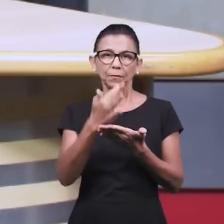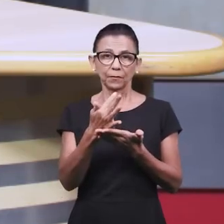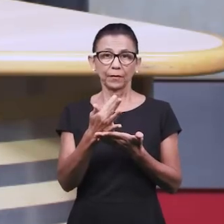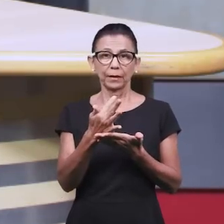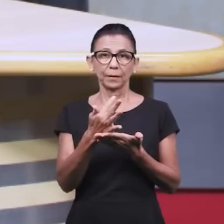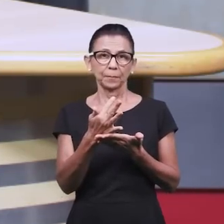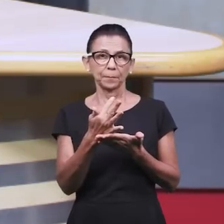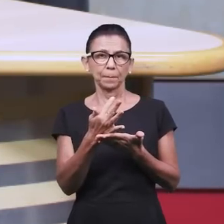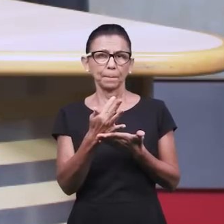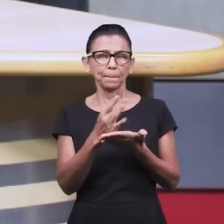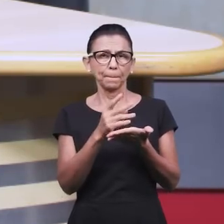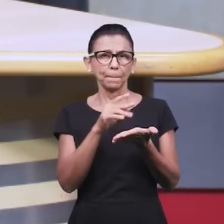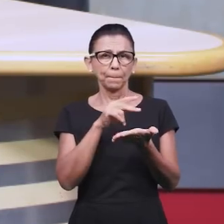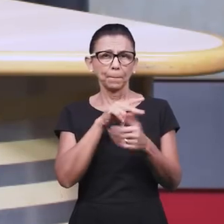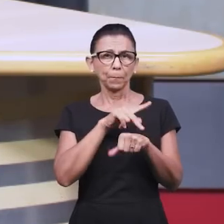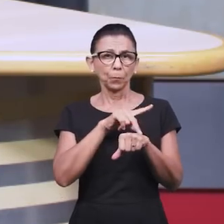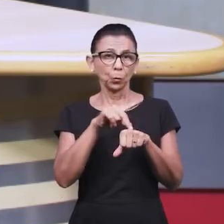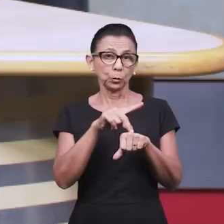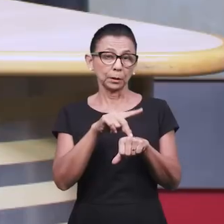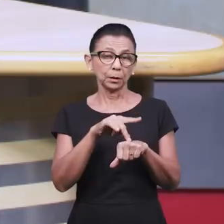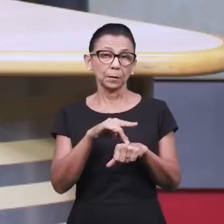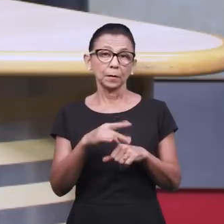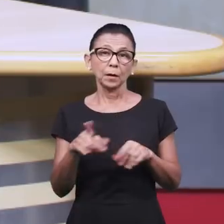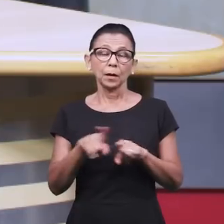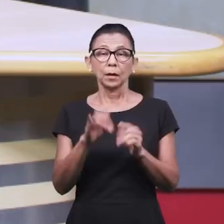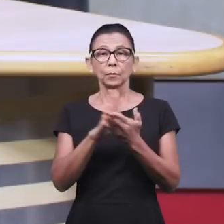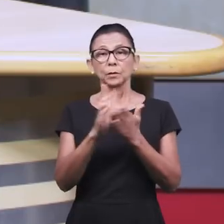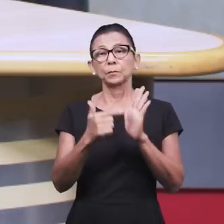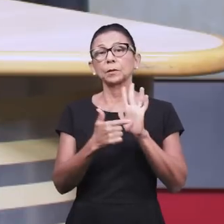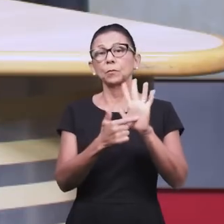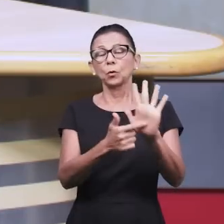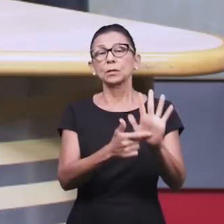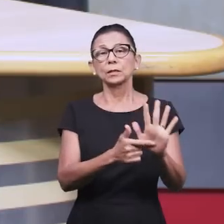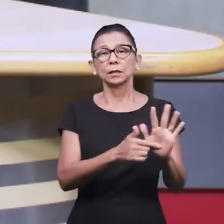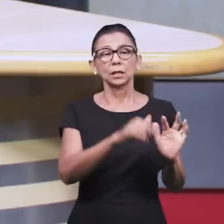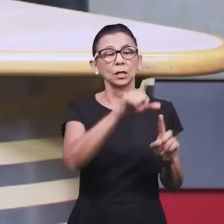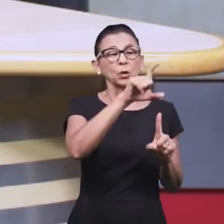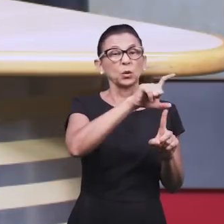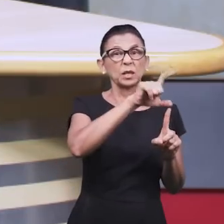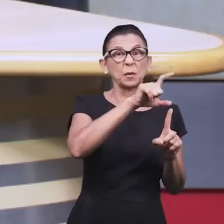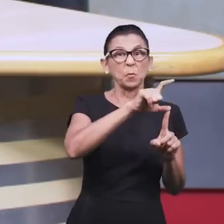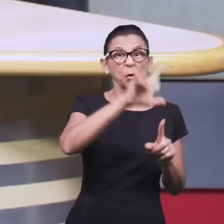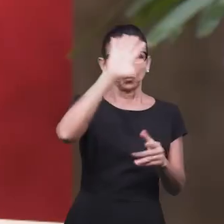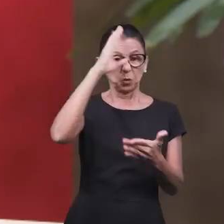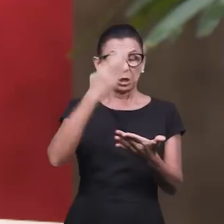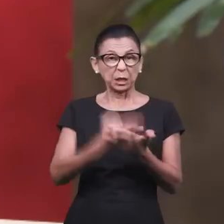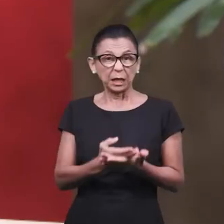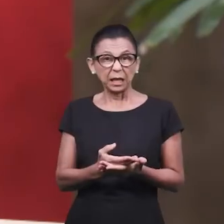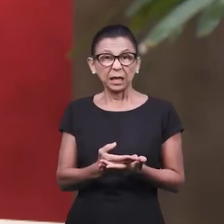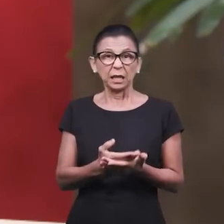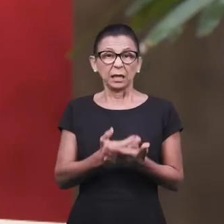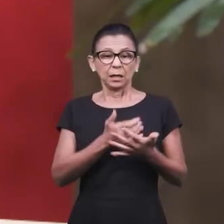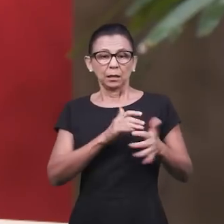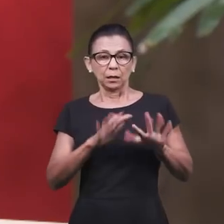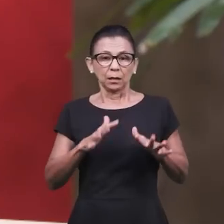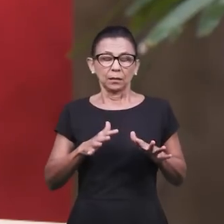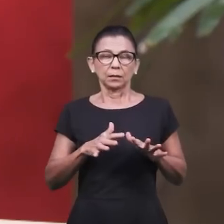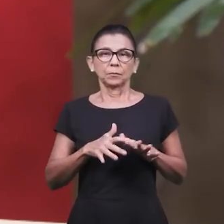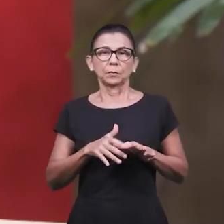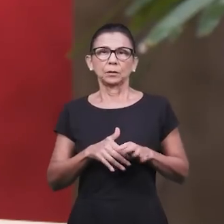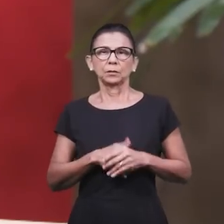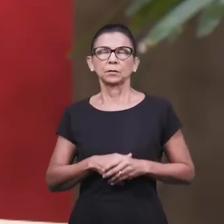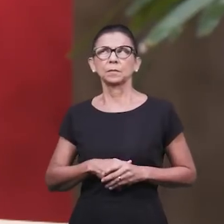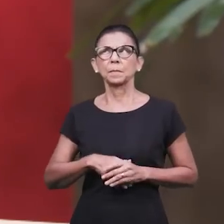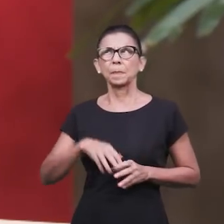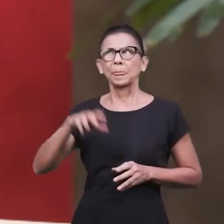porque crer, a Bíblia diz que os demônios creem e estremecem. Aí você diz assim, mas Deus deu a